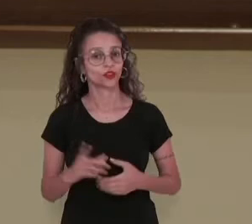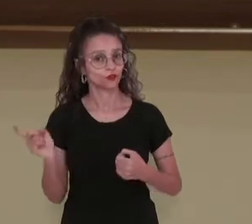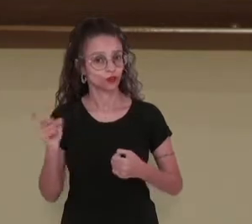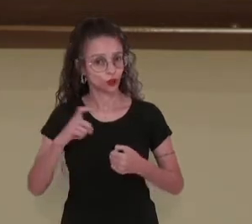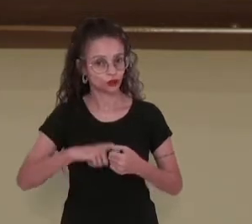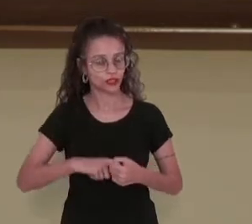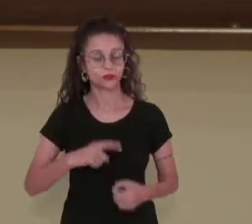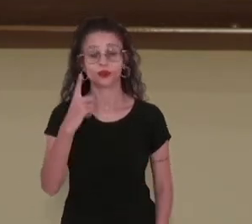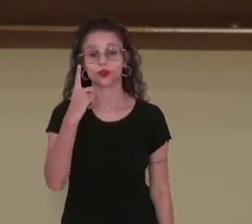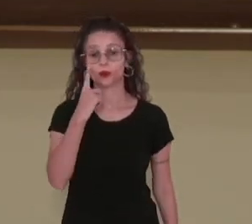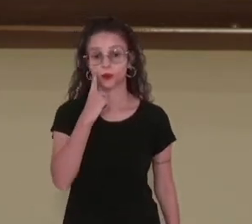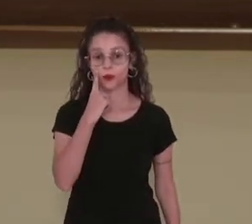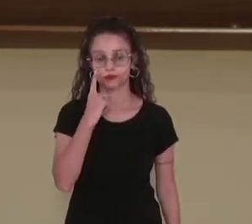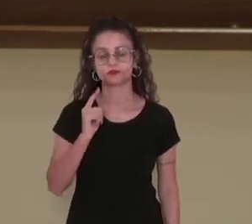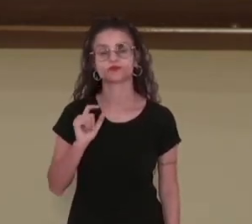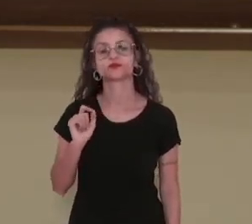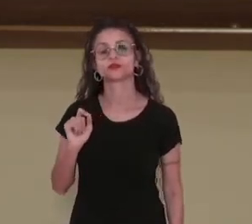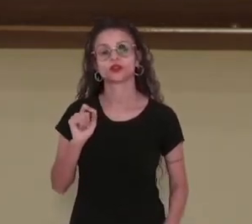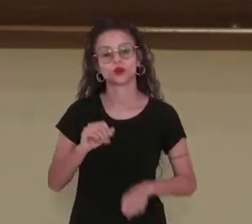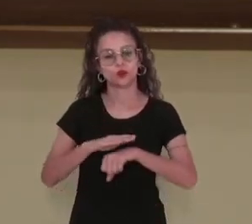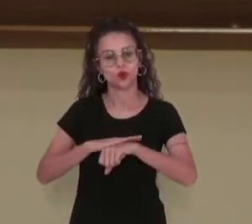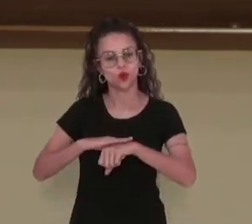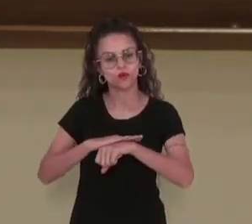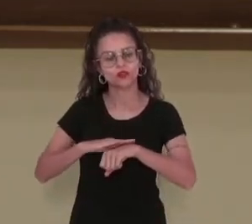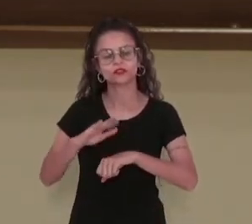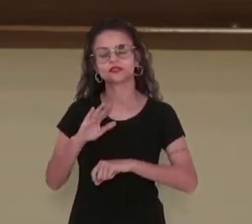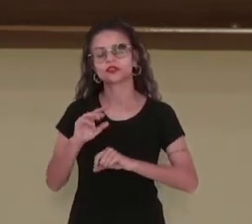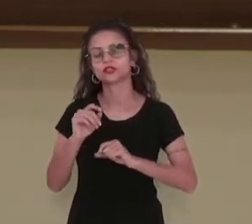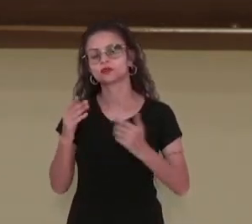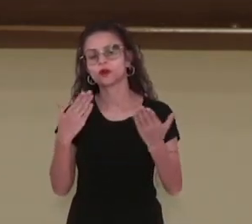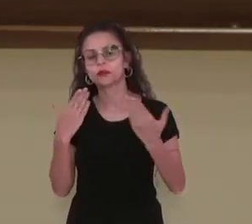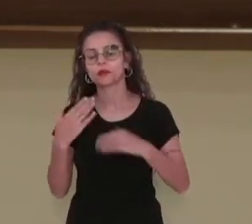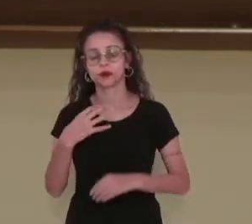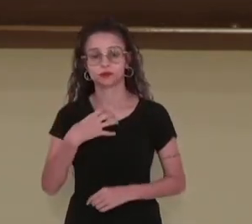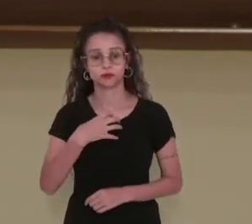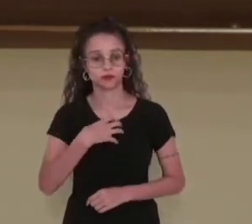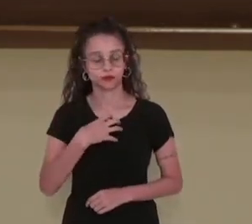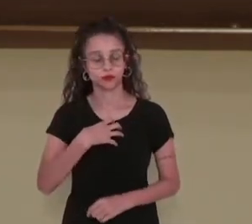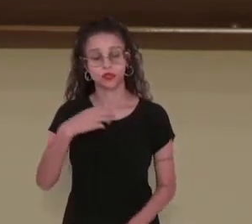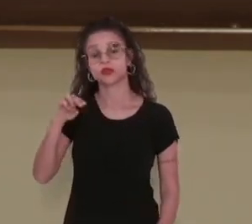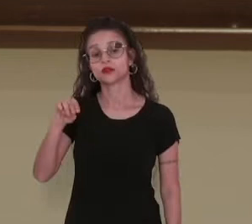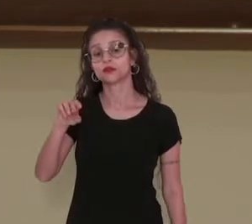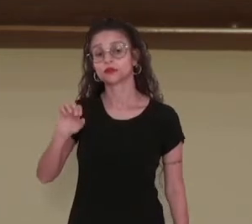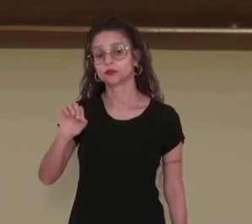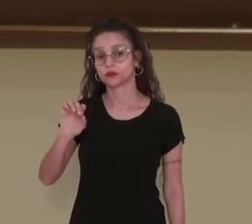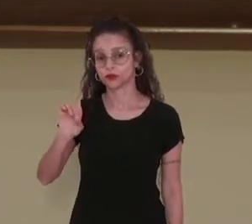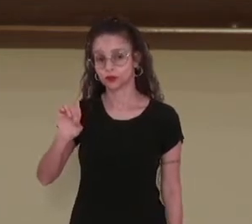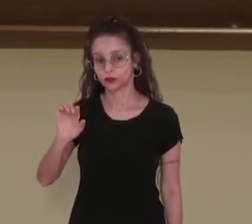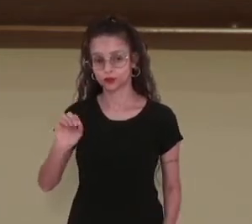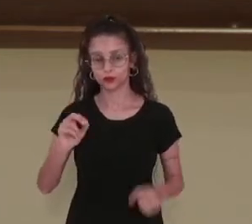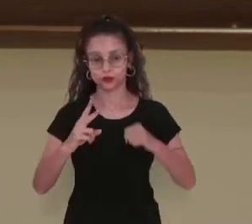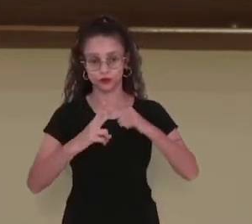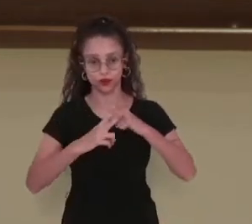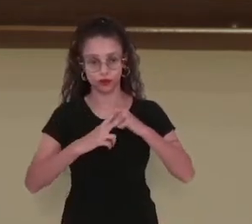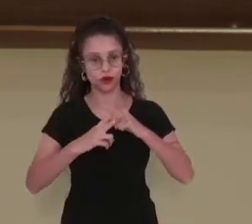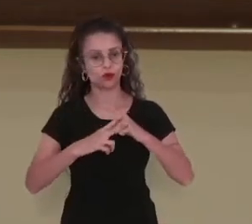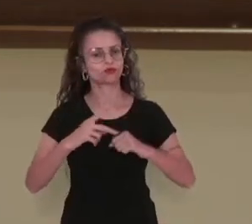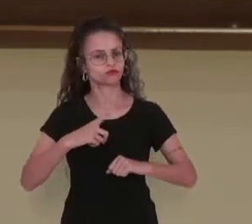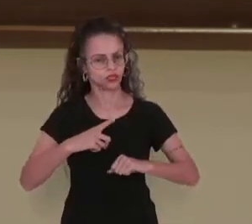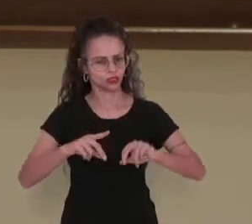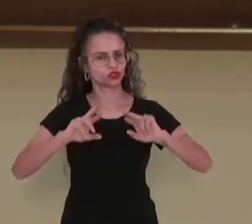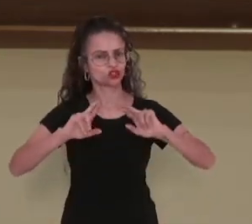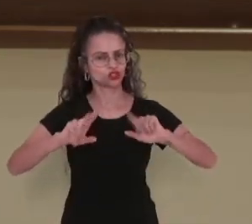voltei. Olha só, estamos conversando sobre modo verbal, né? Então, os modos verbais, eles têm uma diferença entre